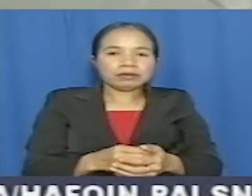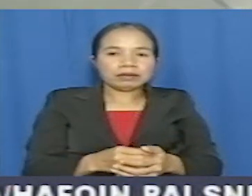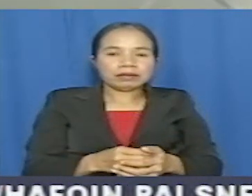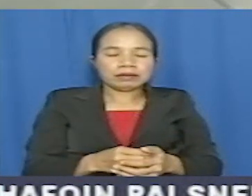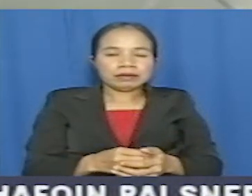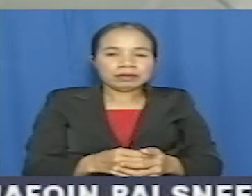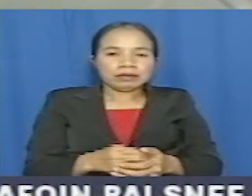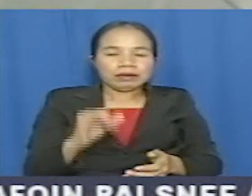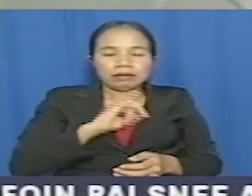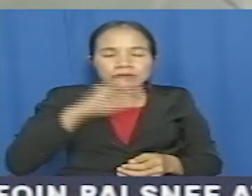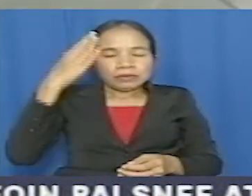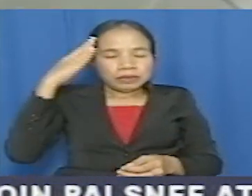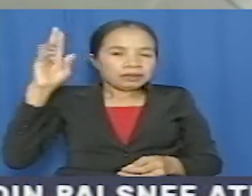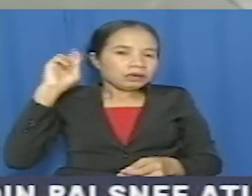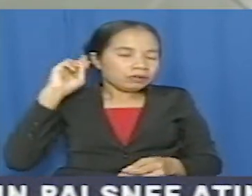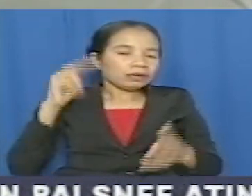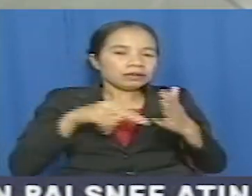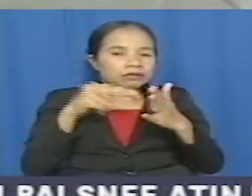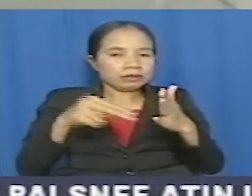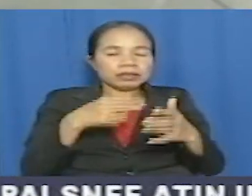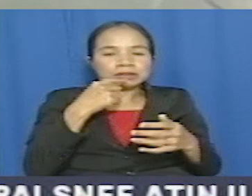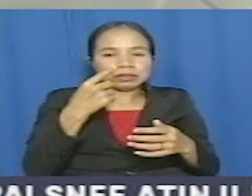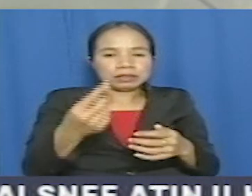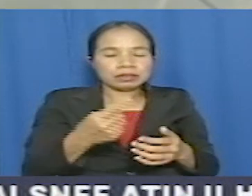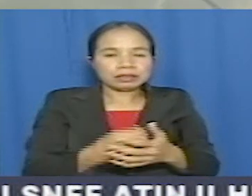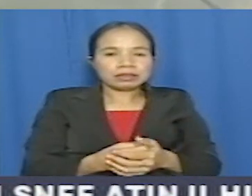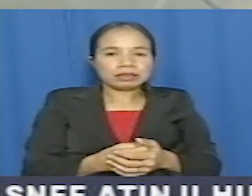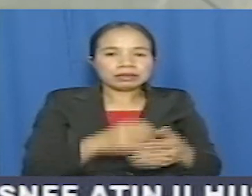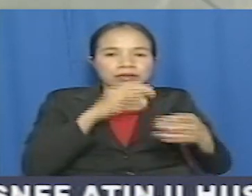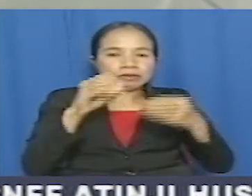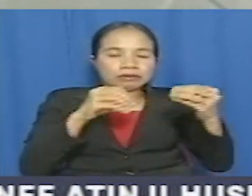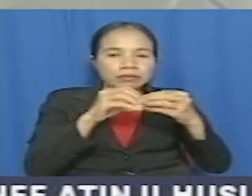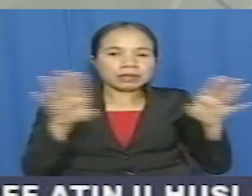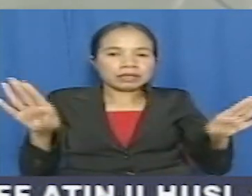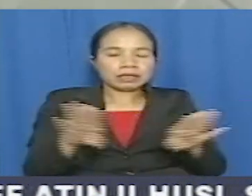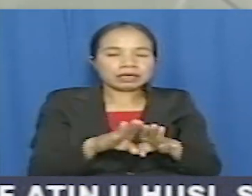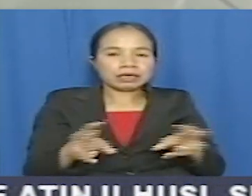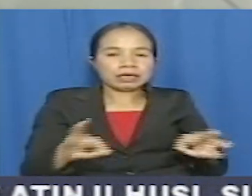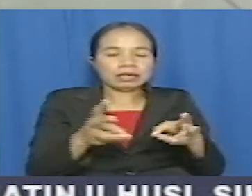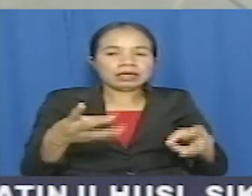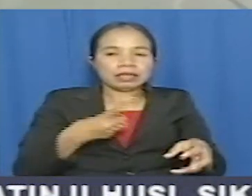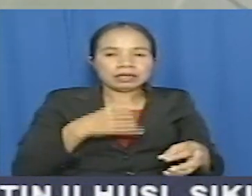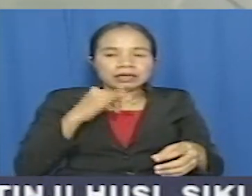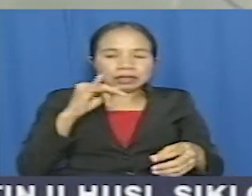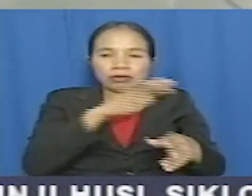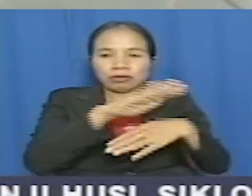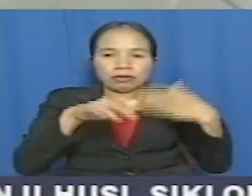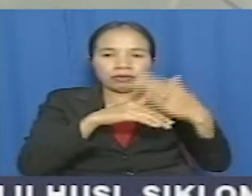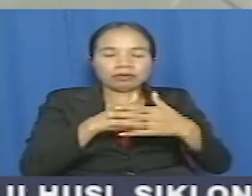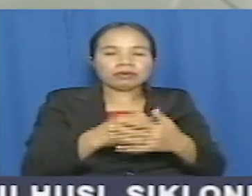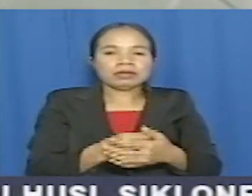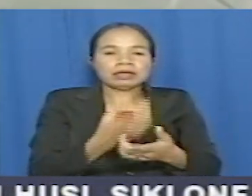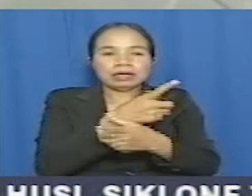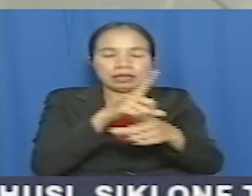amo sara, tende. Corona já bem notícia, kata. Quando vai ver cerca sanitária, hedili, ou ver território laran tamang nem cadê